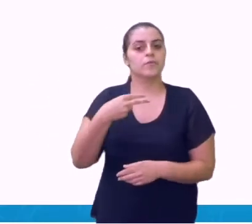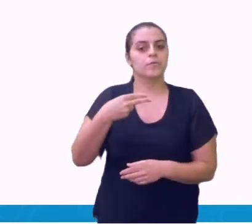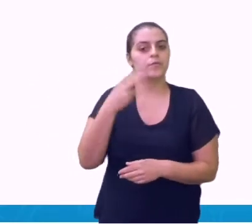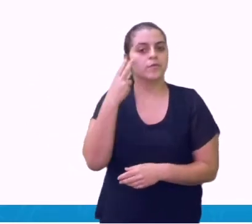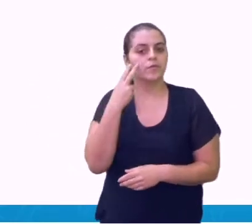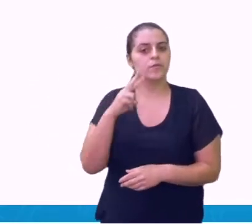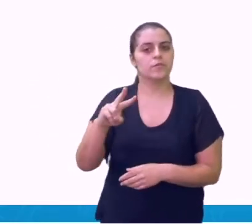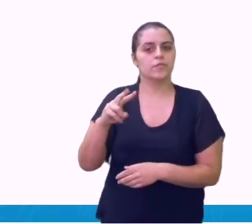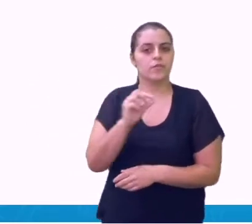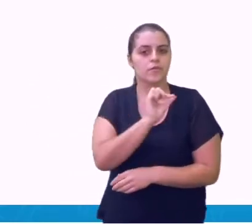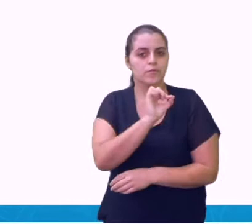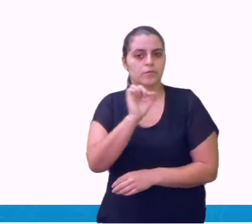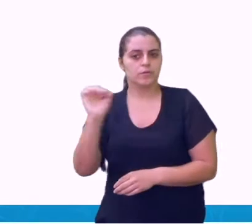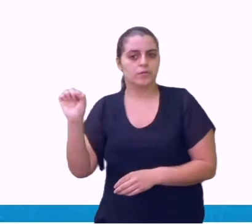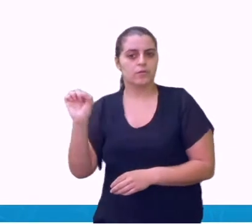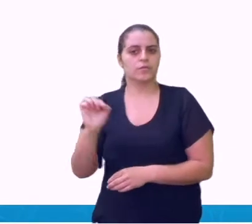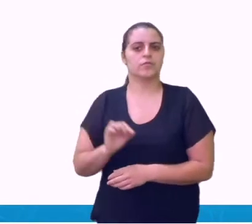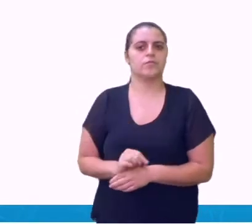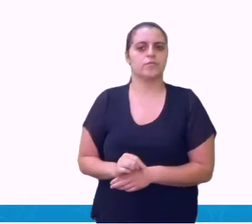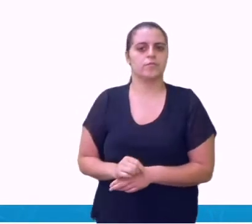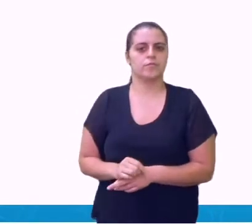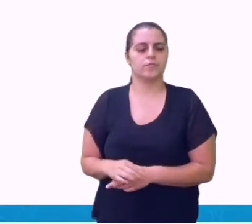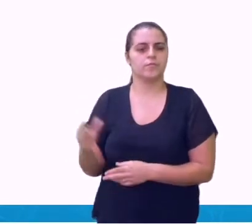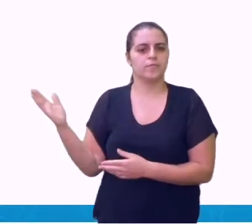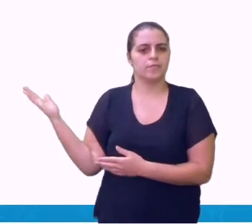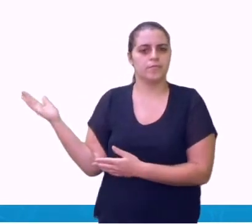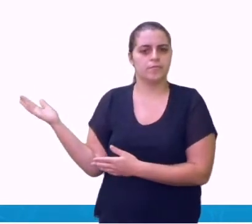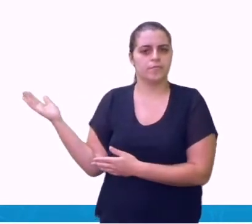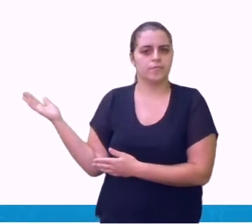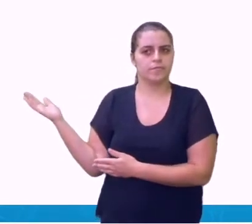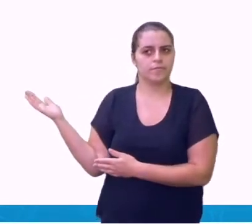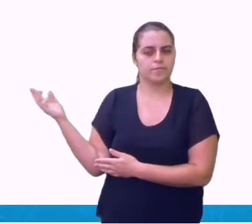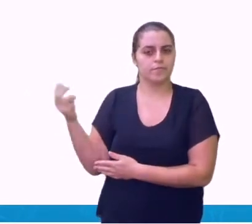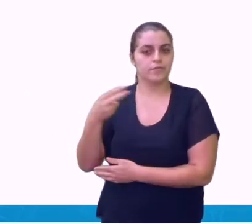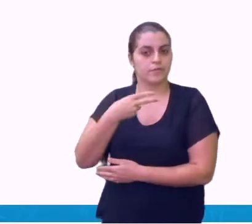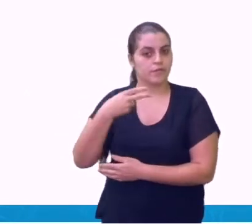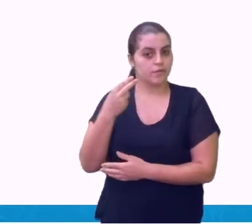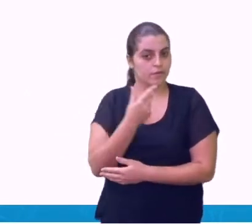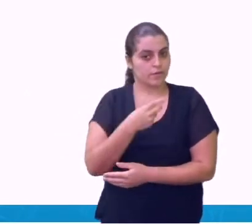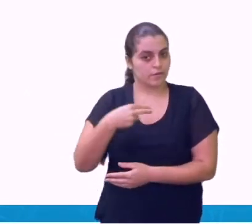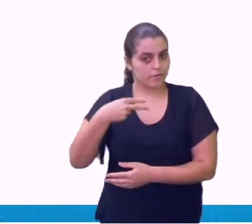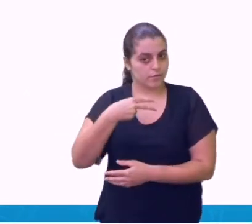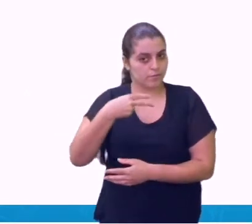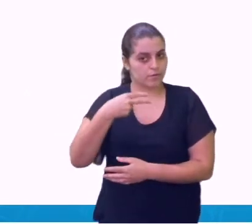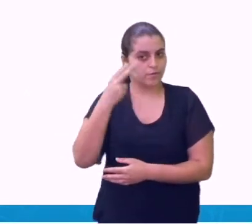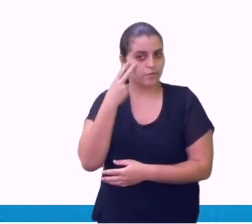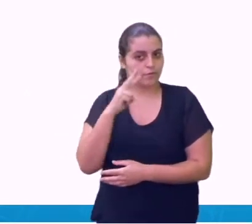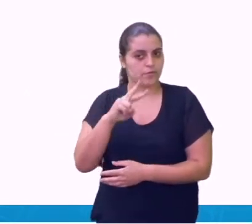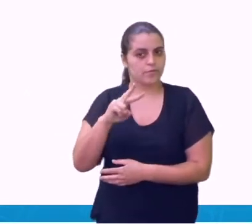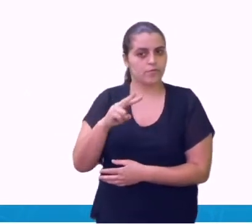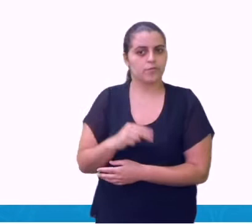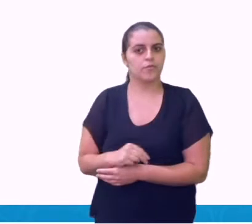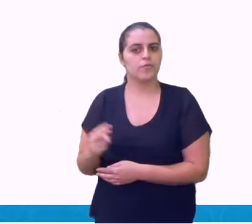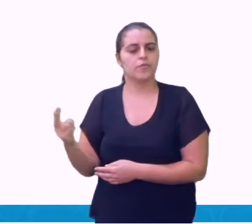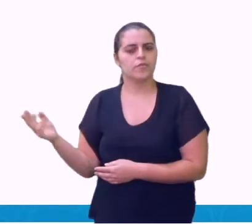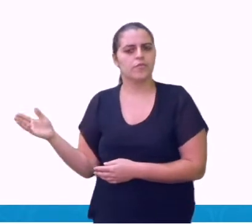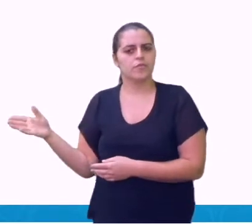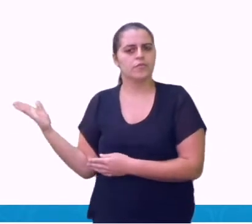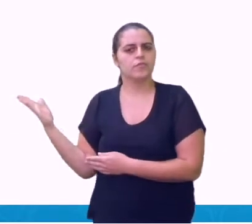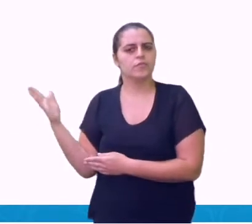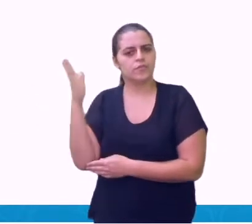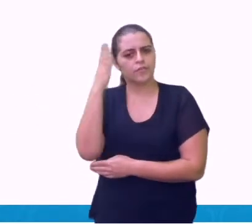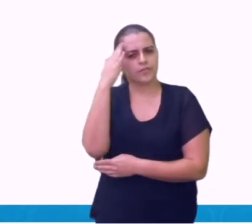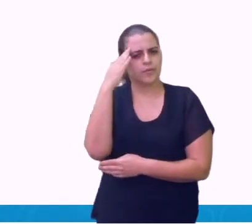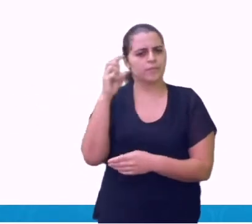dá lugar para este traço, que nós também chamamos de igual, certo? Então, nós já sabemos que 5